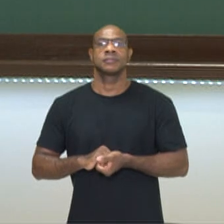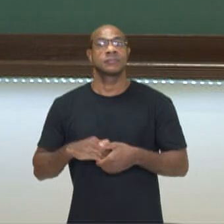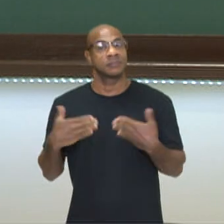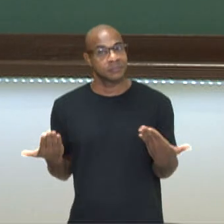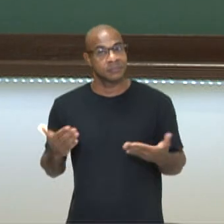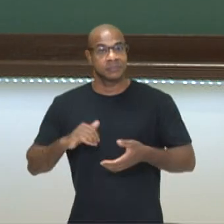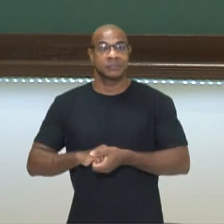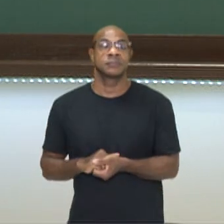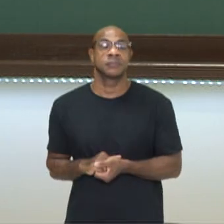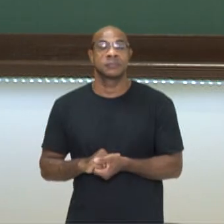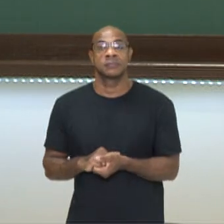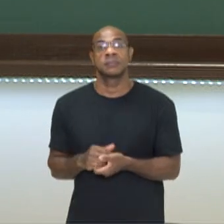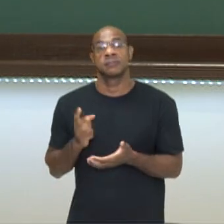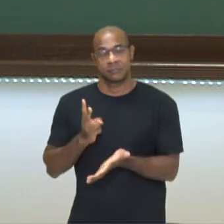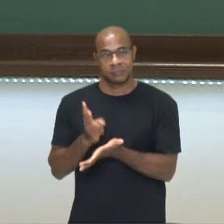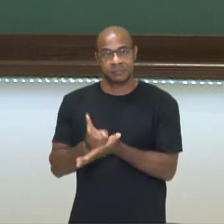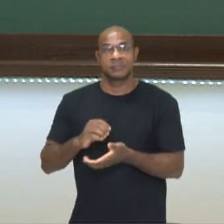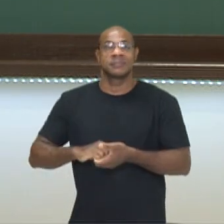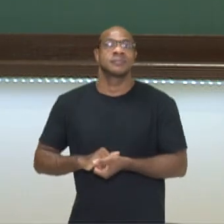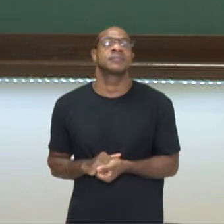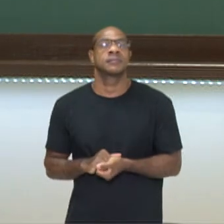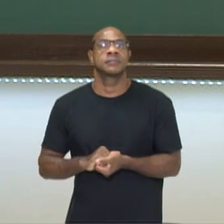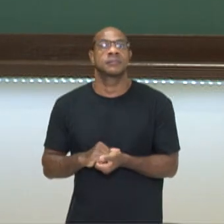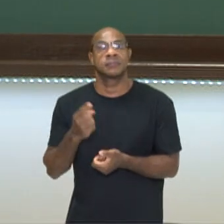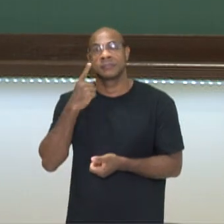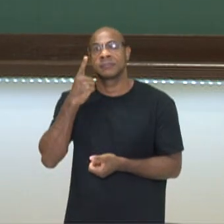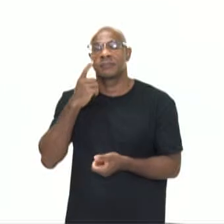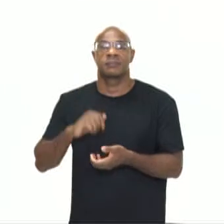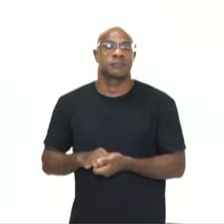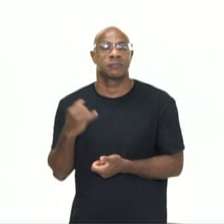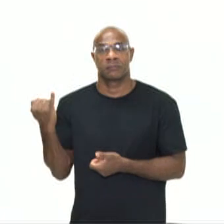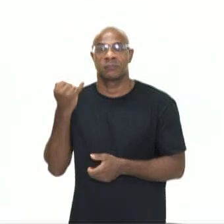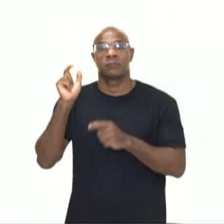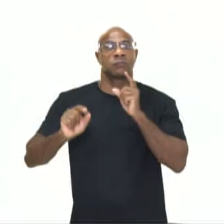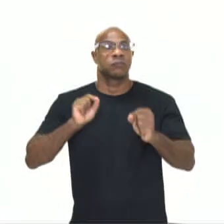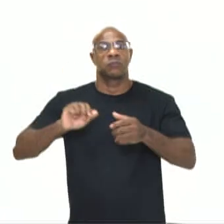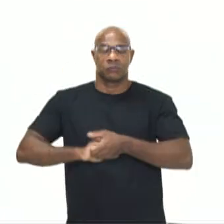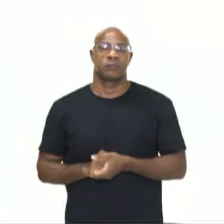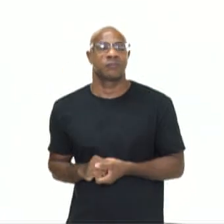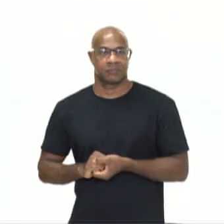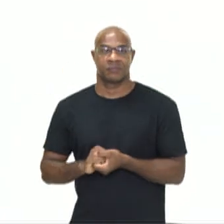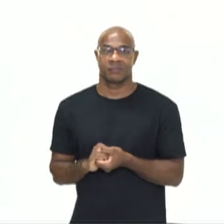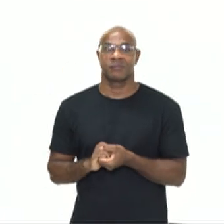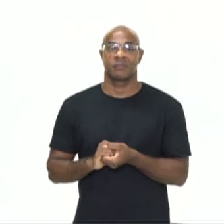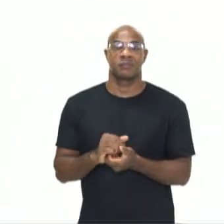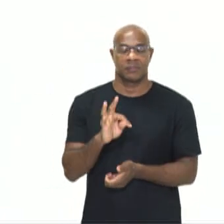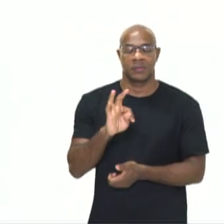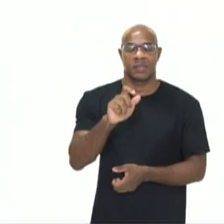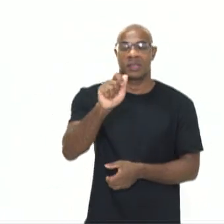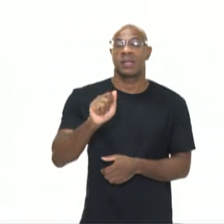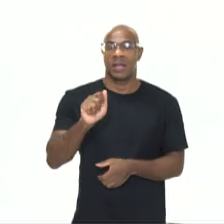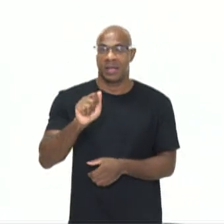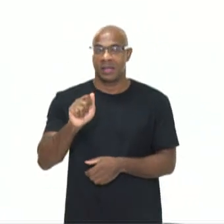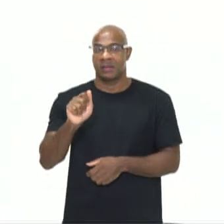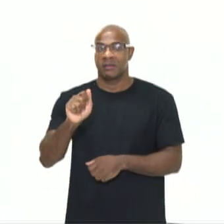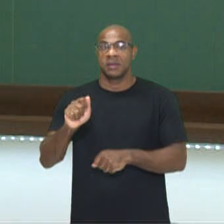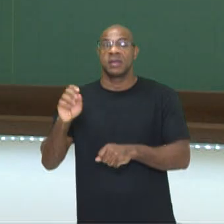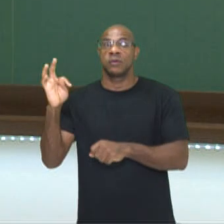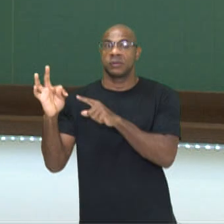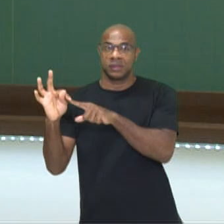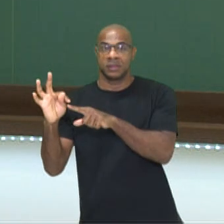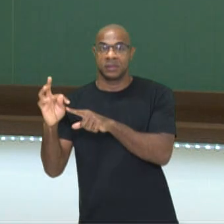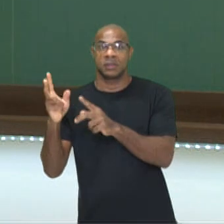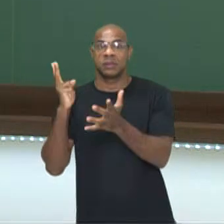Muito bem, pessoal, agora vamos continuando. Olha só, importante, a taxa e o tempo devem estar na mesma unidade. Então, taxa